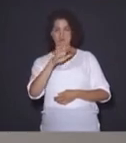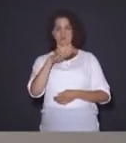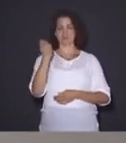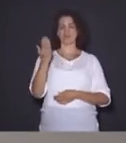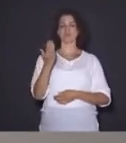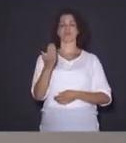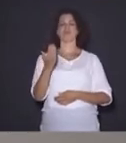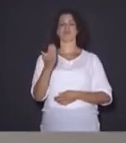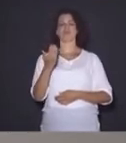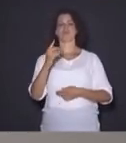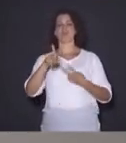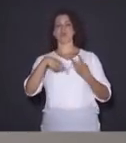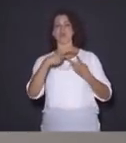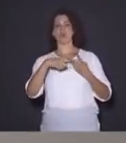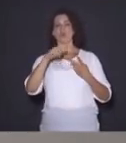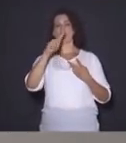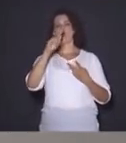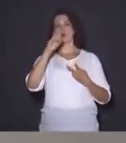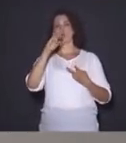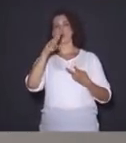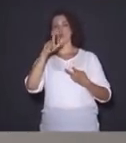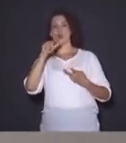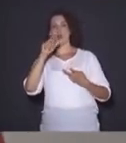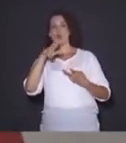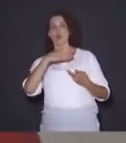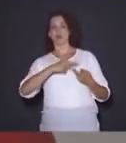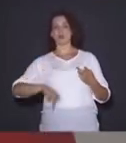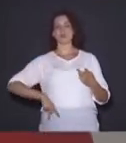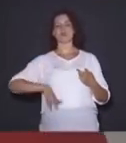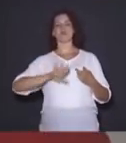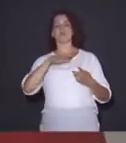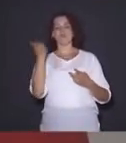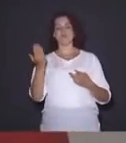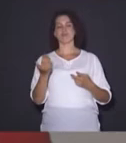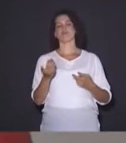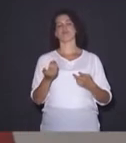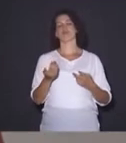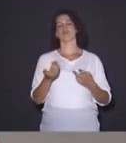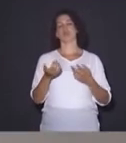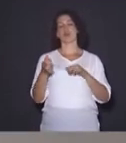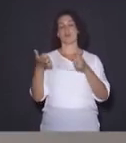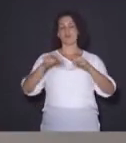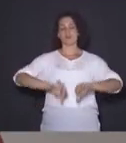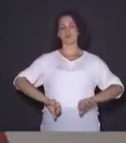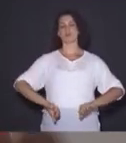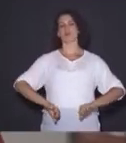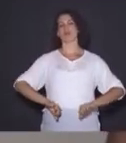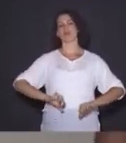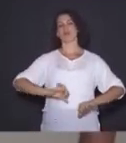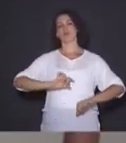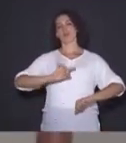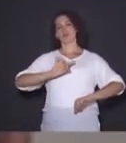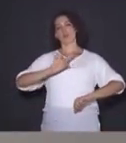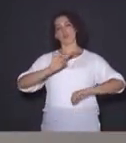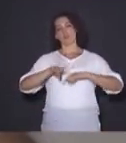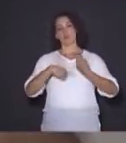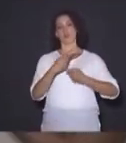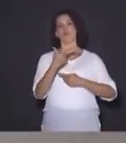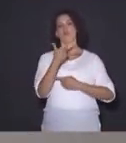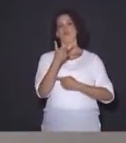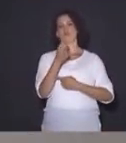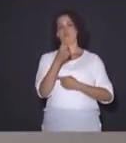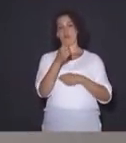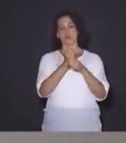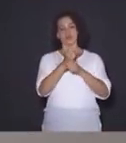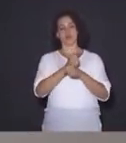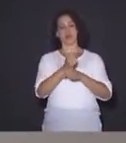foi às ruas depois de 20 anos contra a ditadura um amplo movimento social no